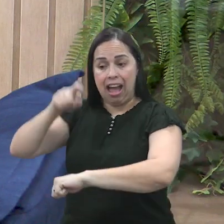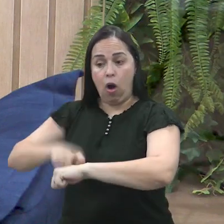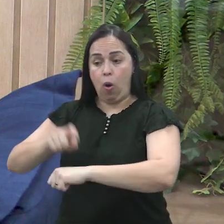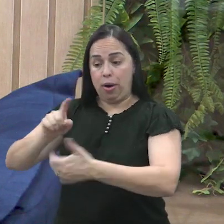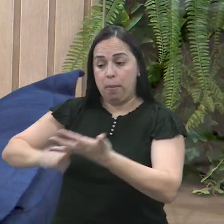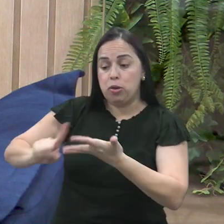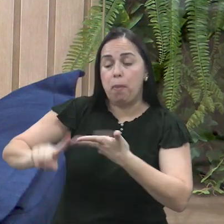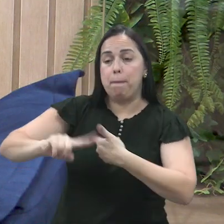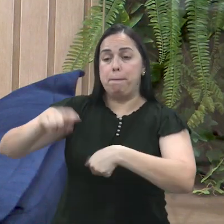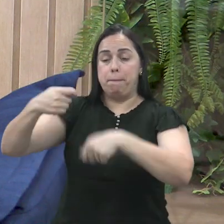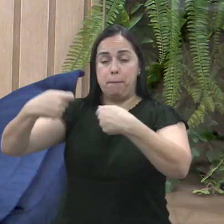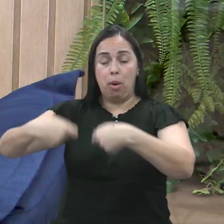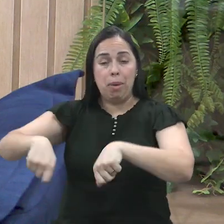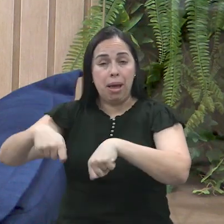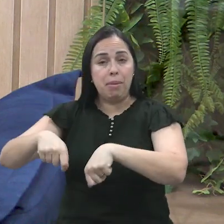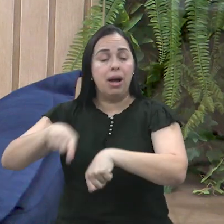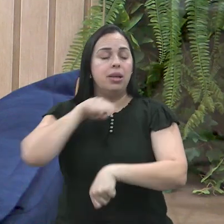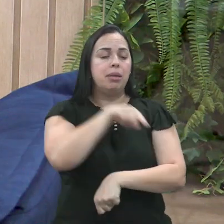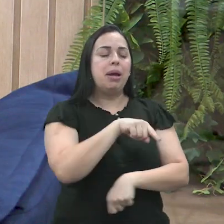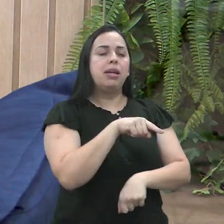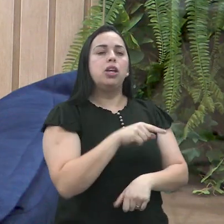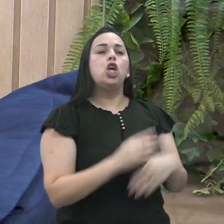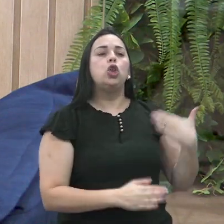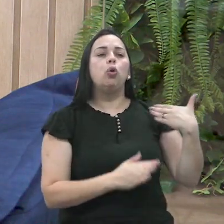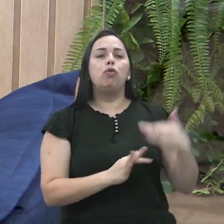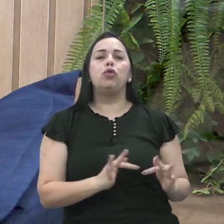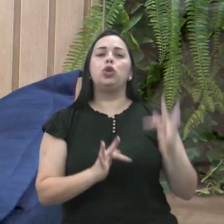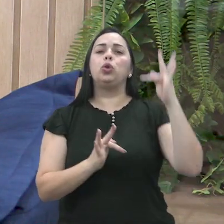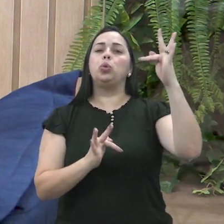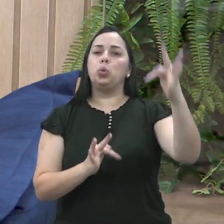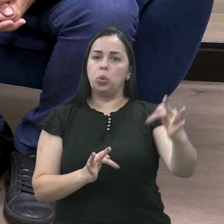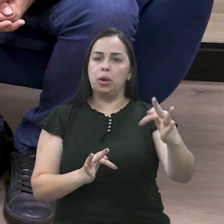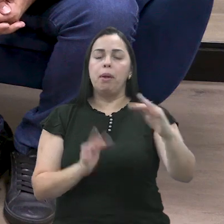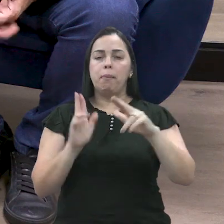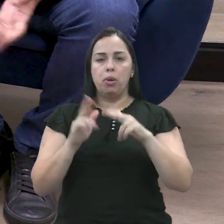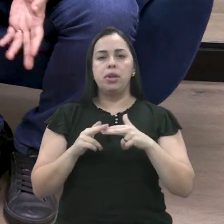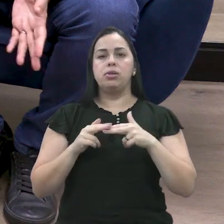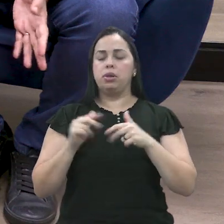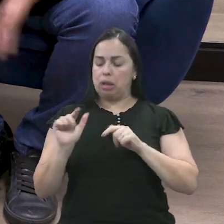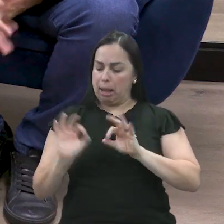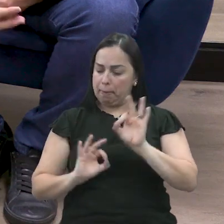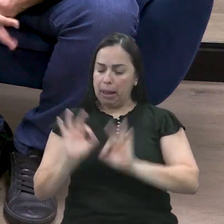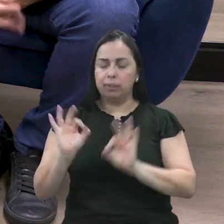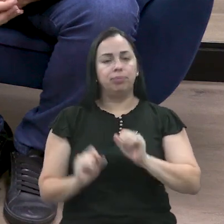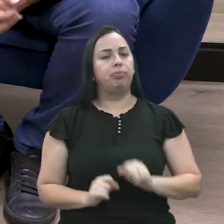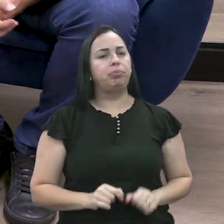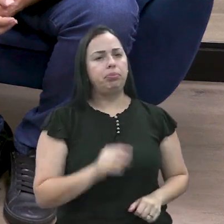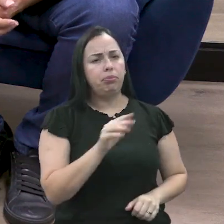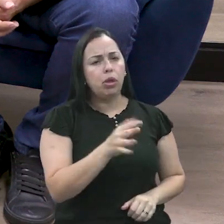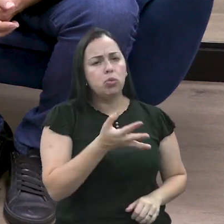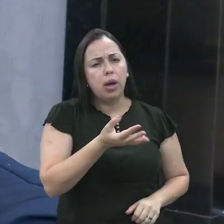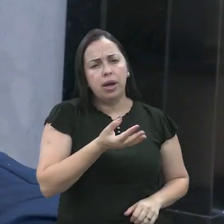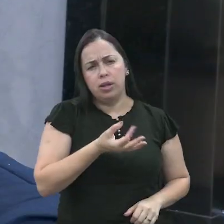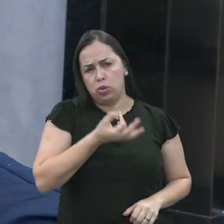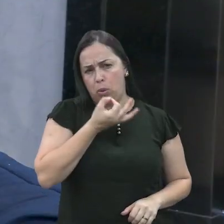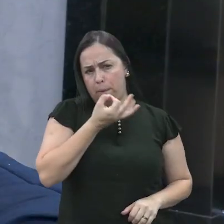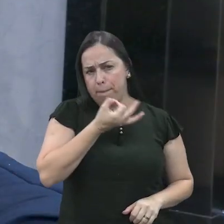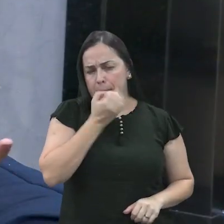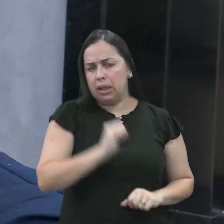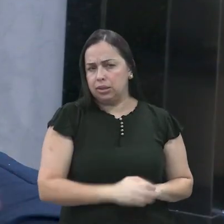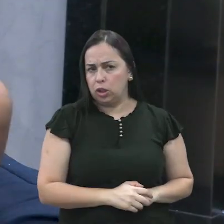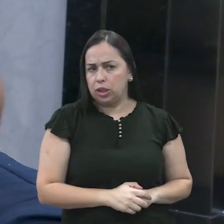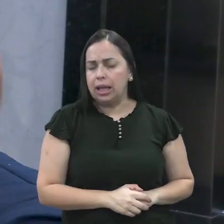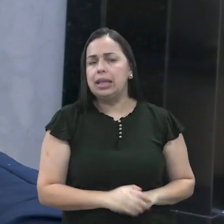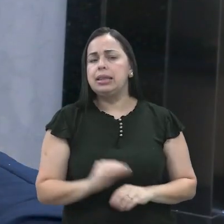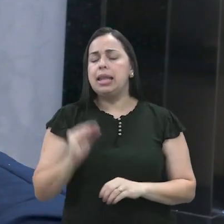para o factual e um olho muito forte para as proposições que virão, e elas não faltam no nosso plano de trabalho. E o senhor